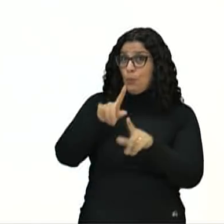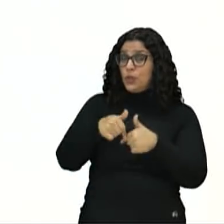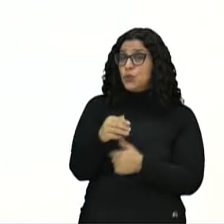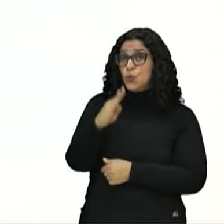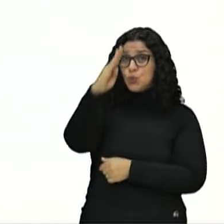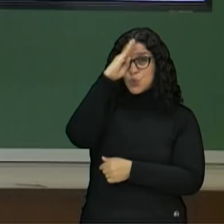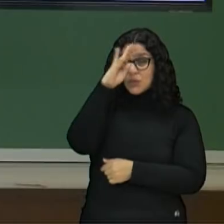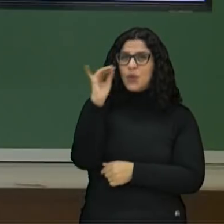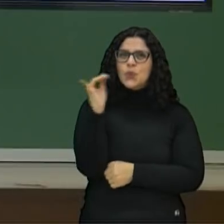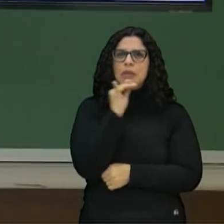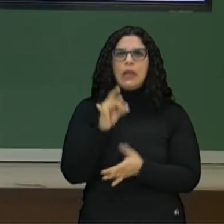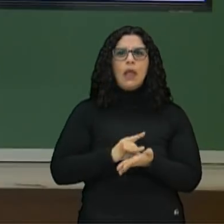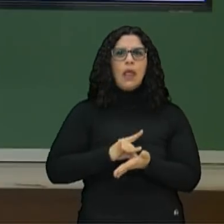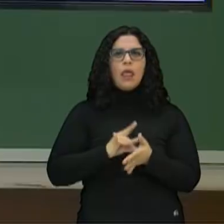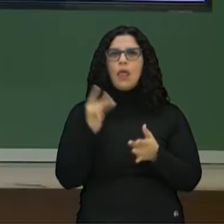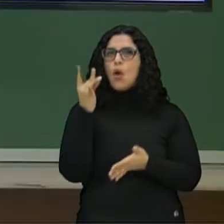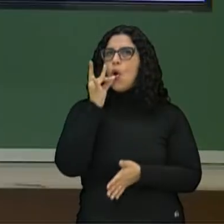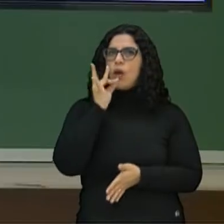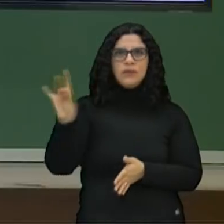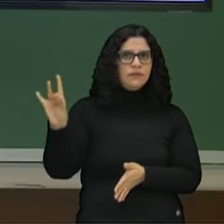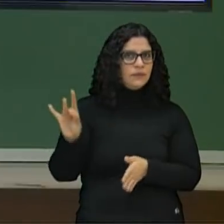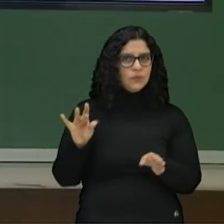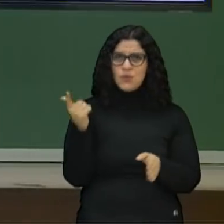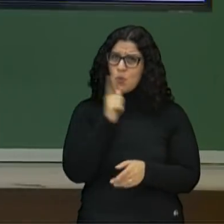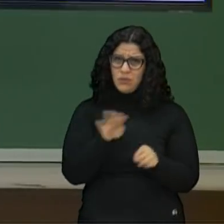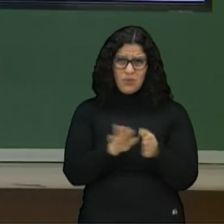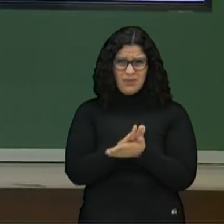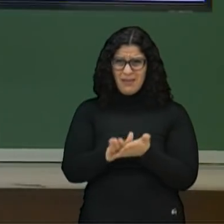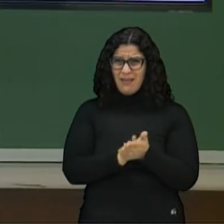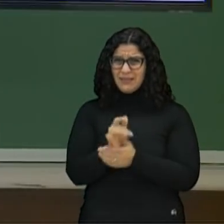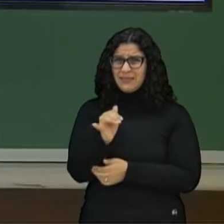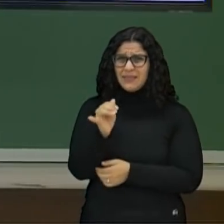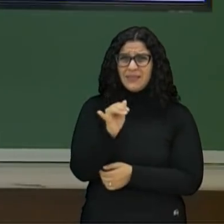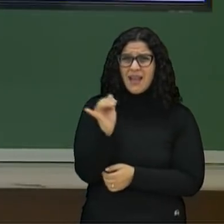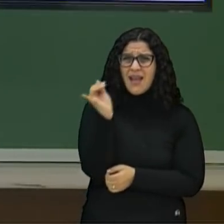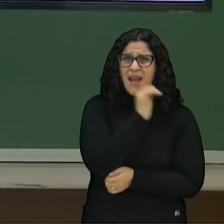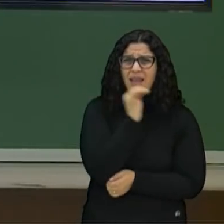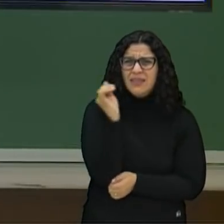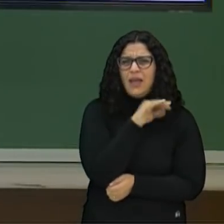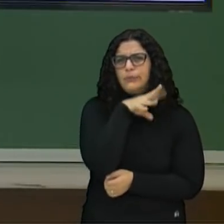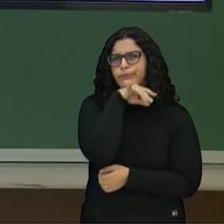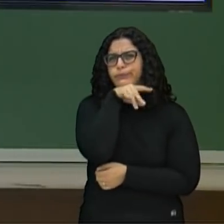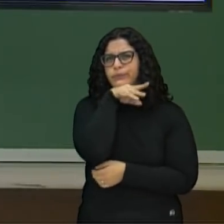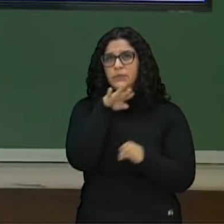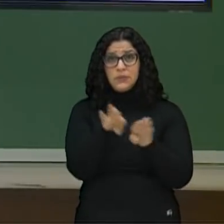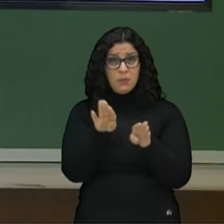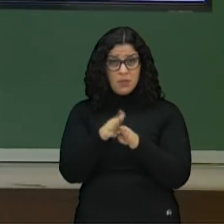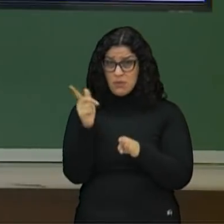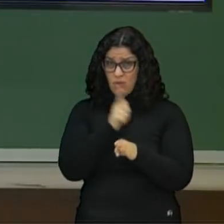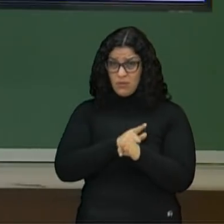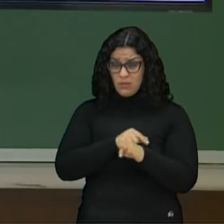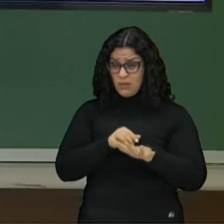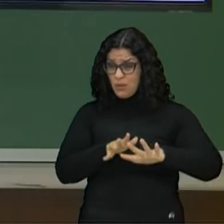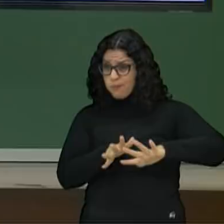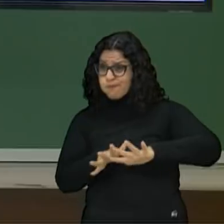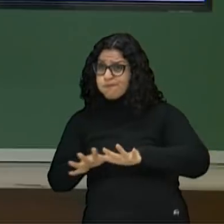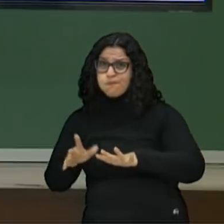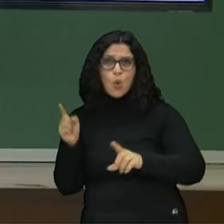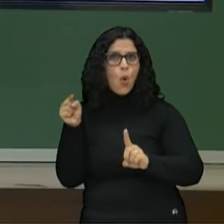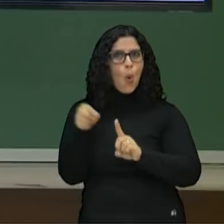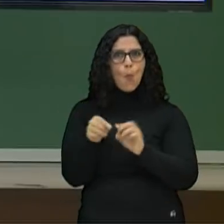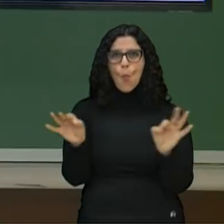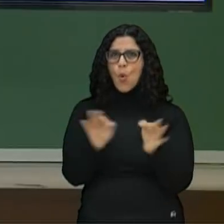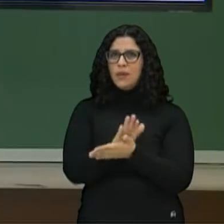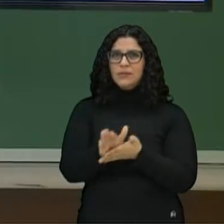porém, foi horrível. A Itália teve um desempenho militar muito ruim. Não conseguiu cumprir os